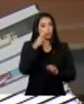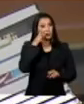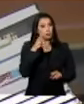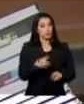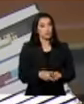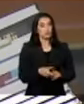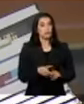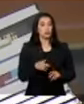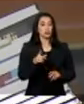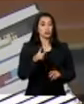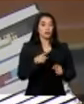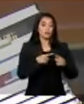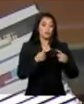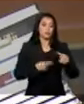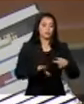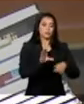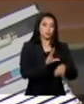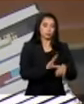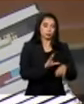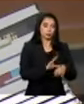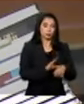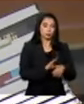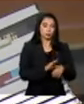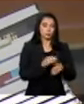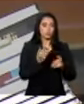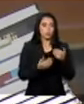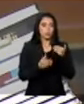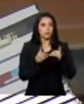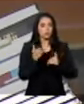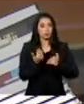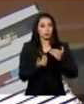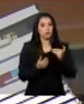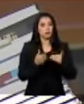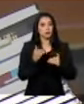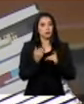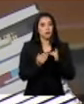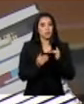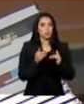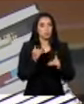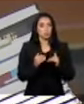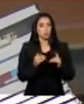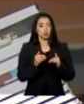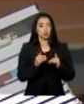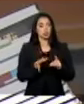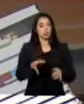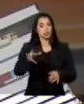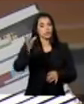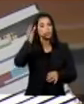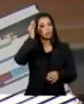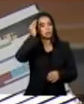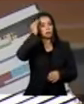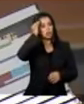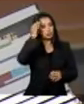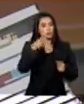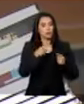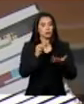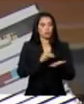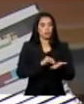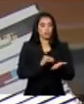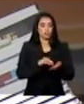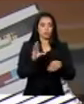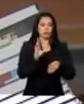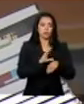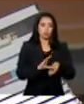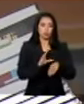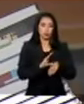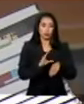coisas inconstitucional. Requer, sucessivamente, que eventual reconhecimento de inconstitucionalidade do preceito